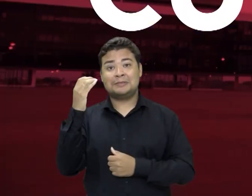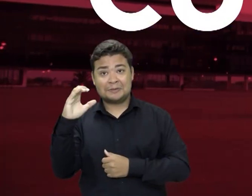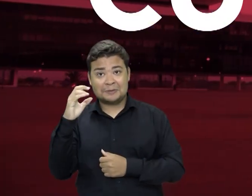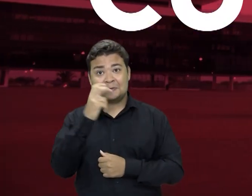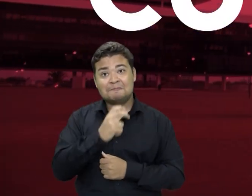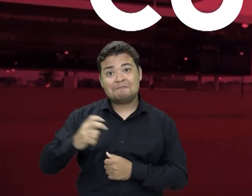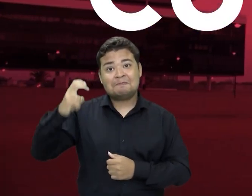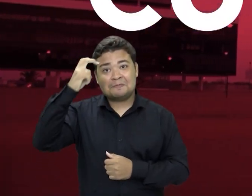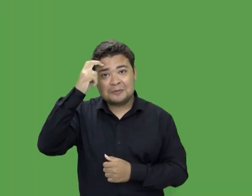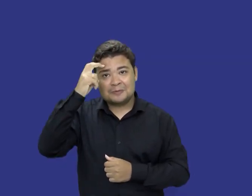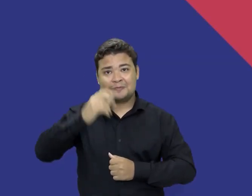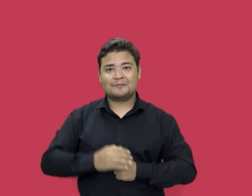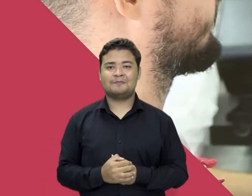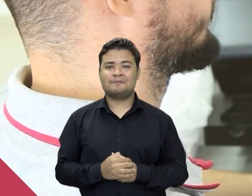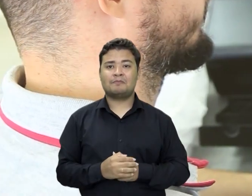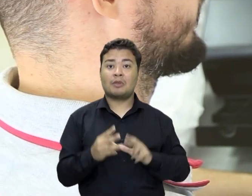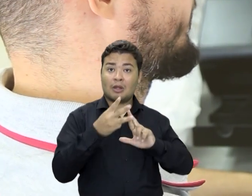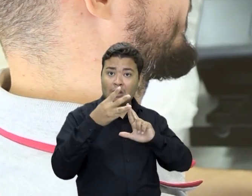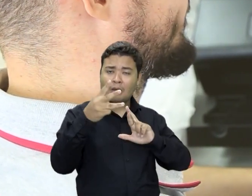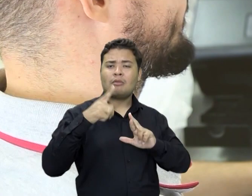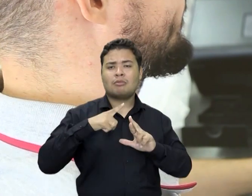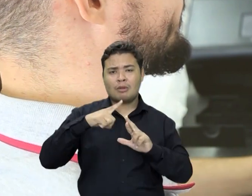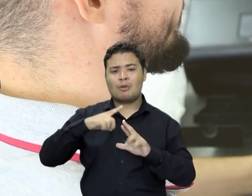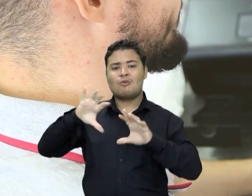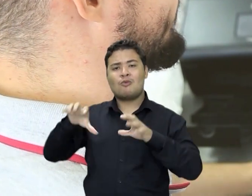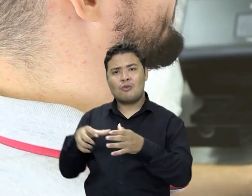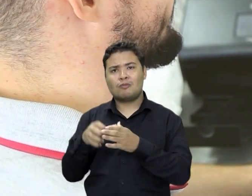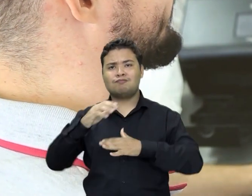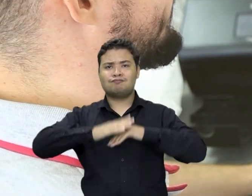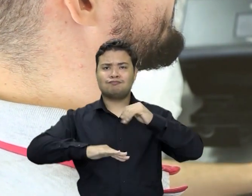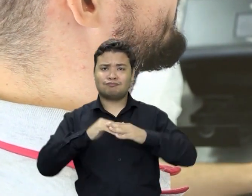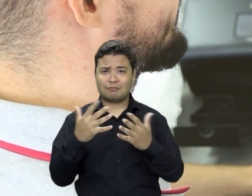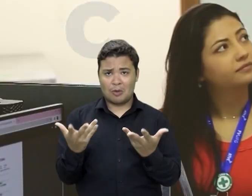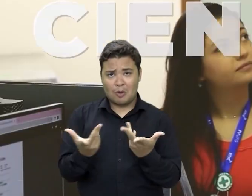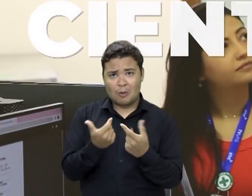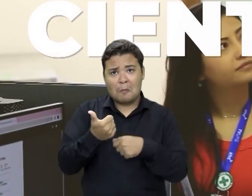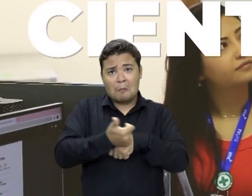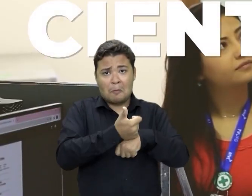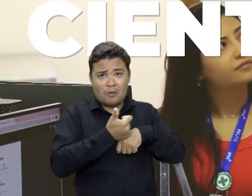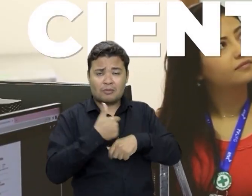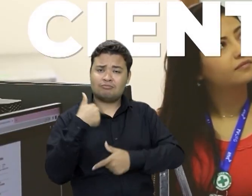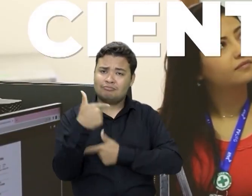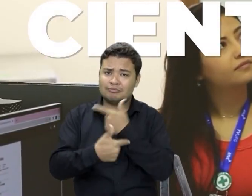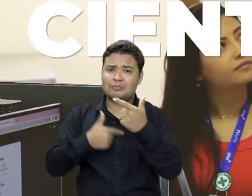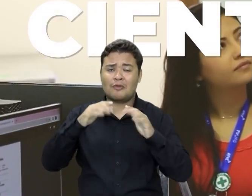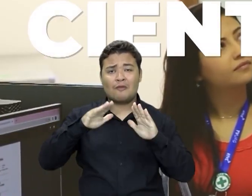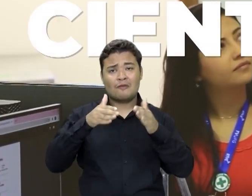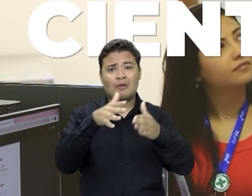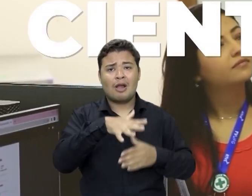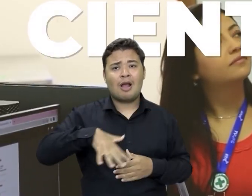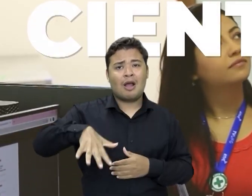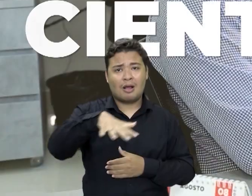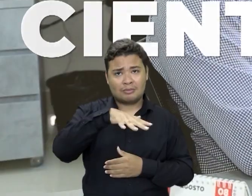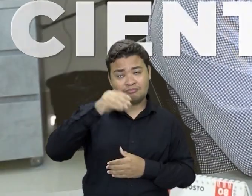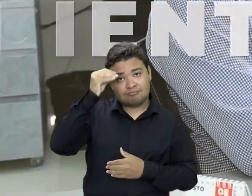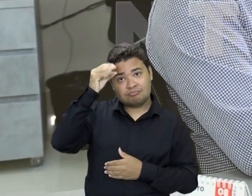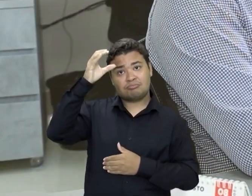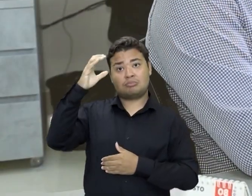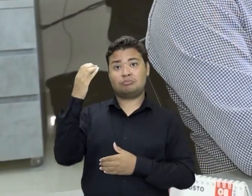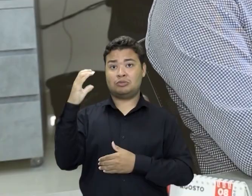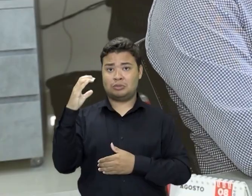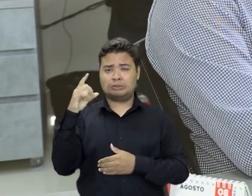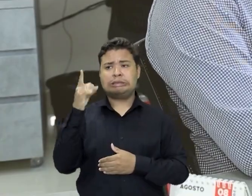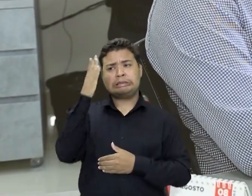serviços de produção audiovisual e, por meio da TV UFG, emissora educativa e cultural gerida pela Fundação, a